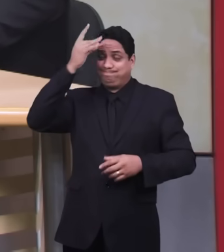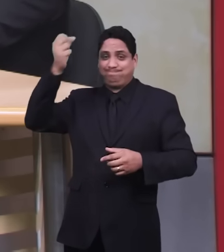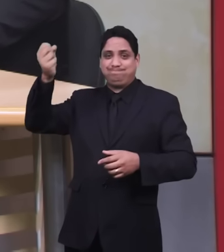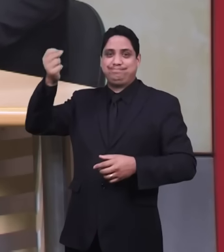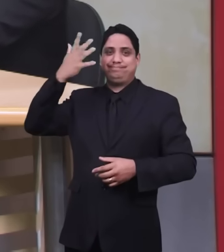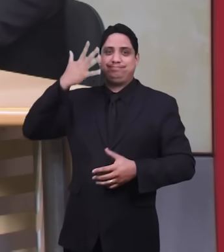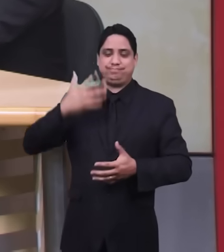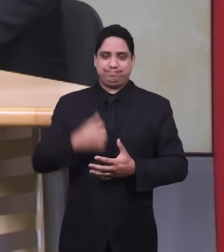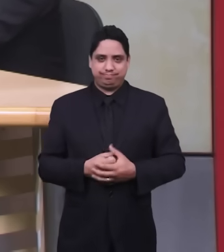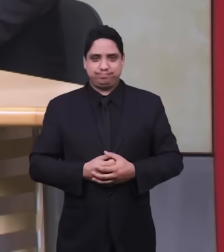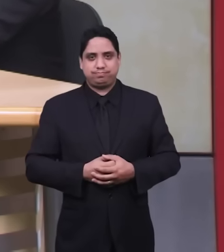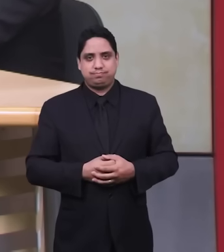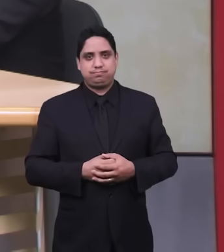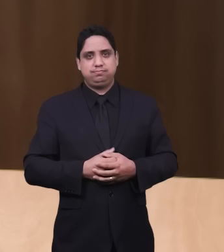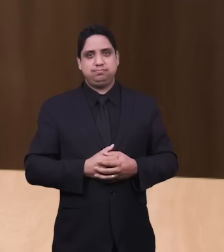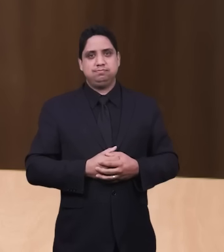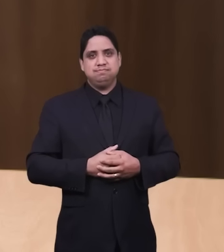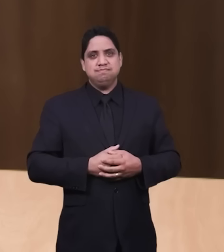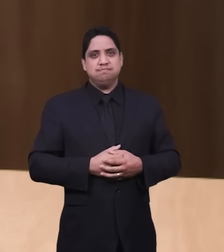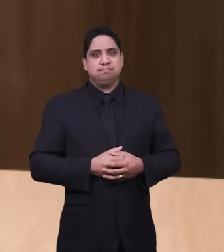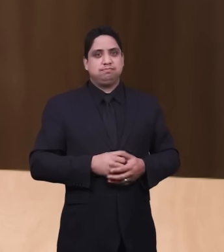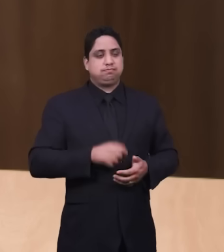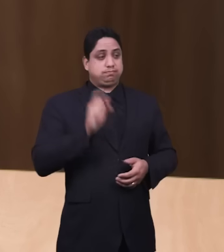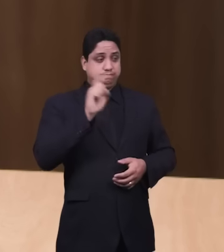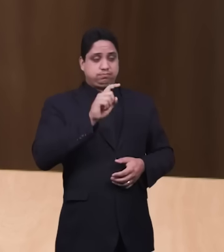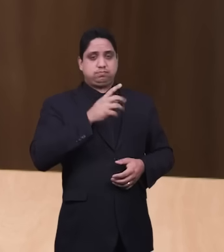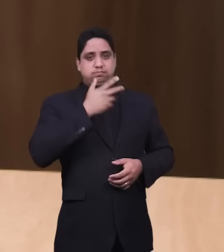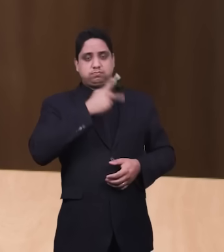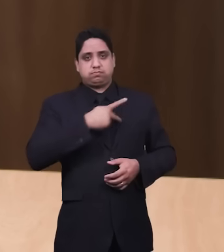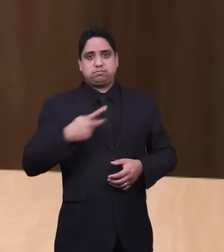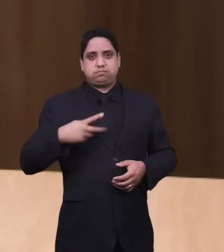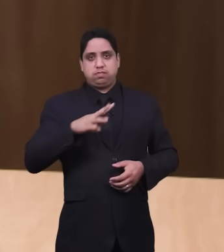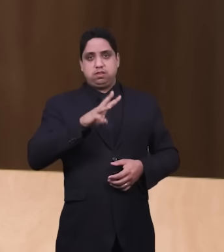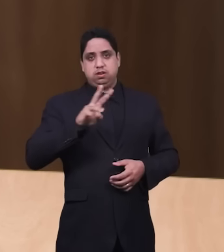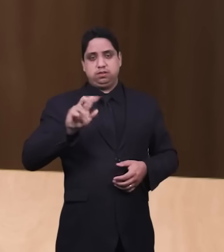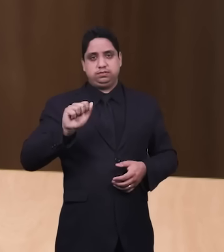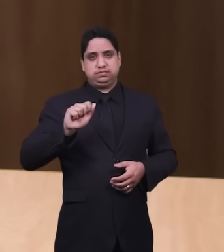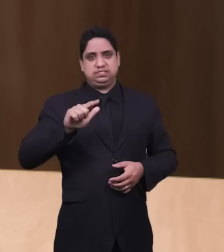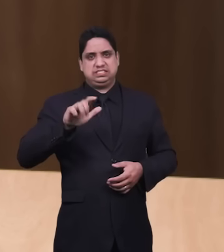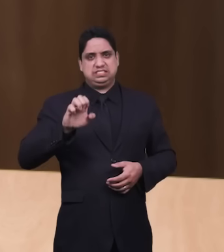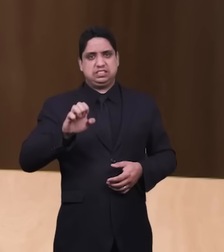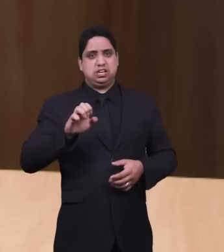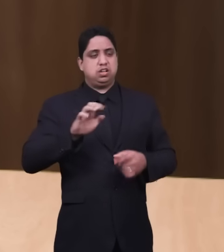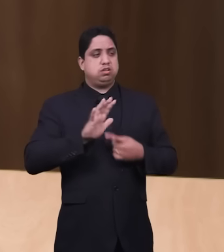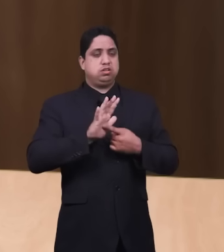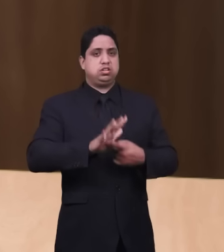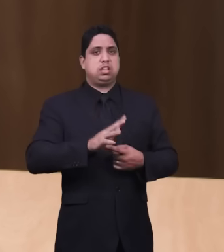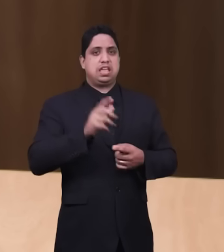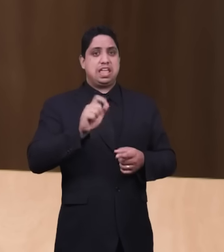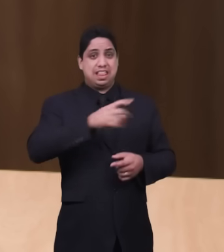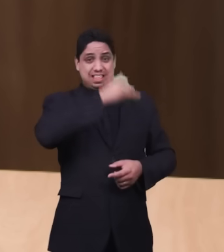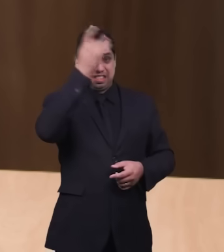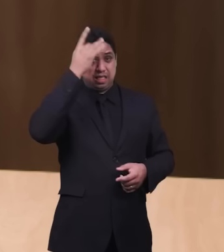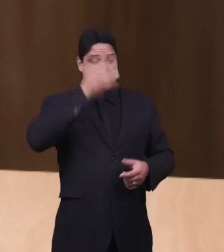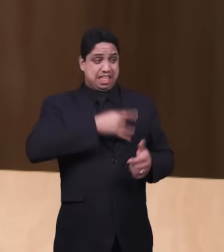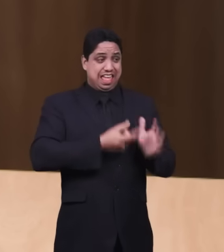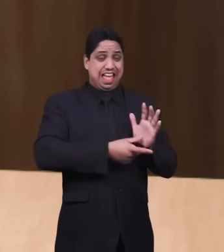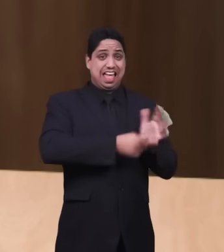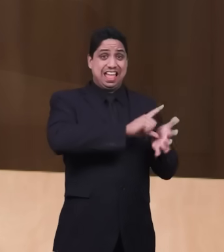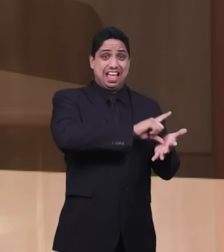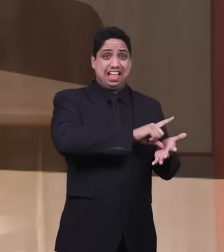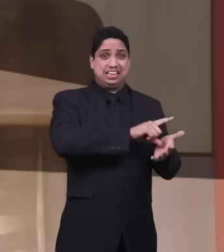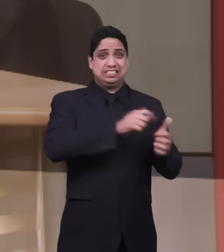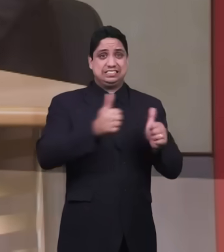experiência dele lá no programa anterior. Você falou que você foi batizado com o Espírito Santo antes de ser batizado nas águas. Sim, antes de ser batizado nas